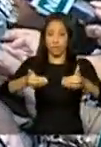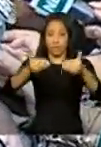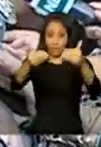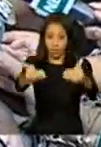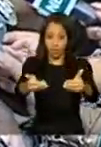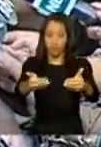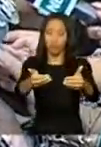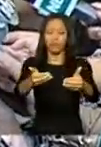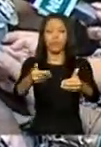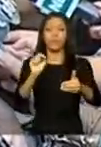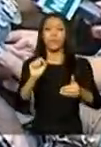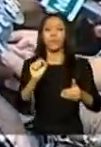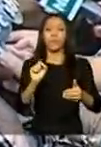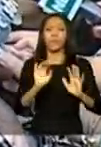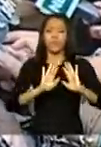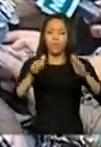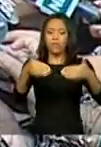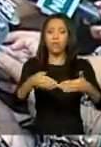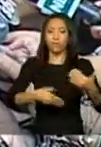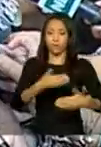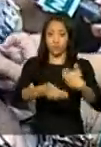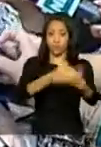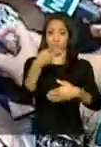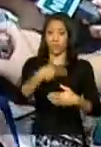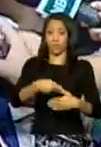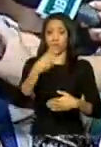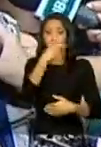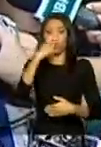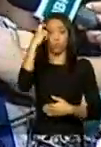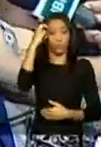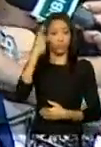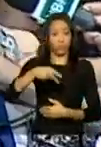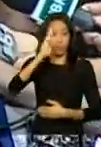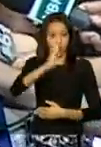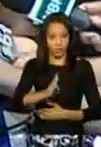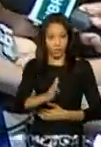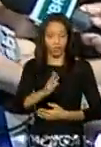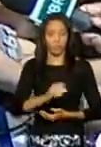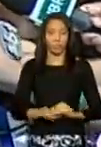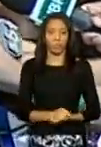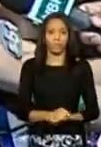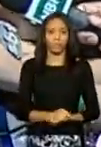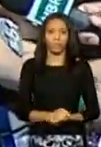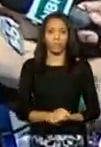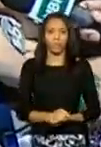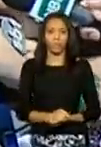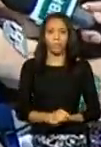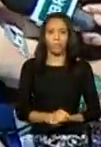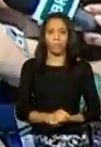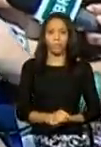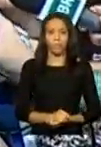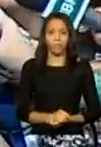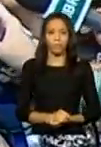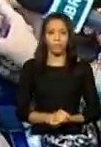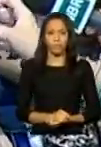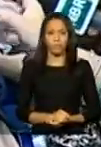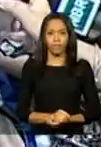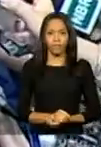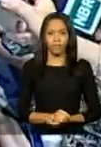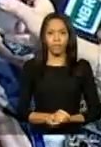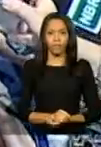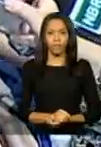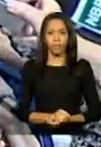dimensão para o desenvolvimento cultural brasileiro. Esse diálogo ainda existe entre o senhor? Tem possibilidade de existir entre o senhor e a ex-ministra Marta? Claro,